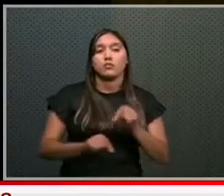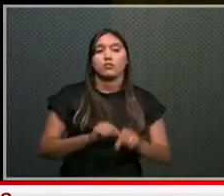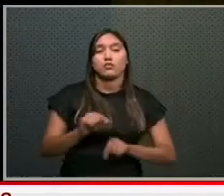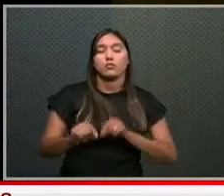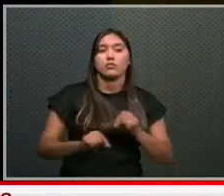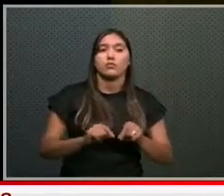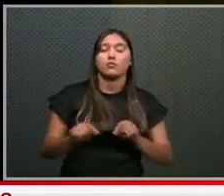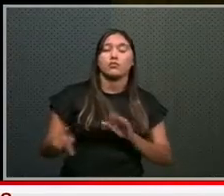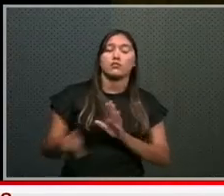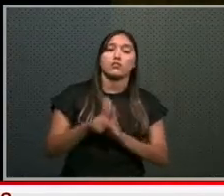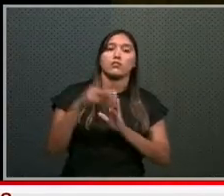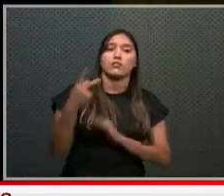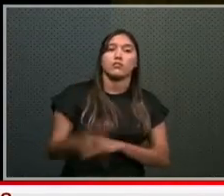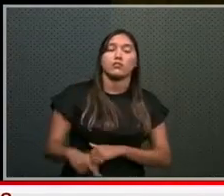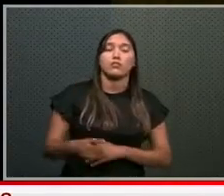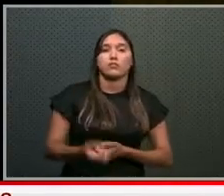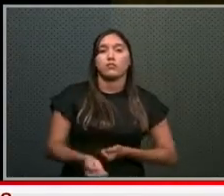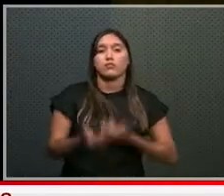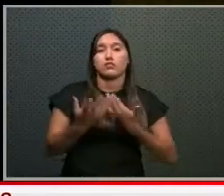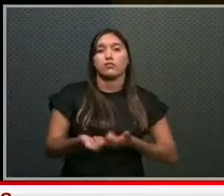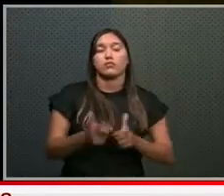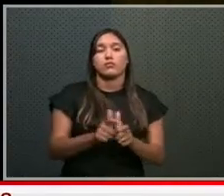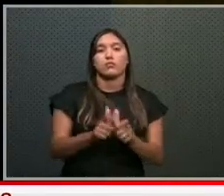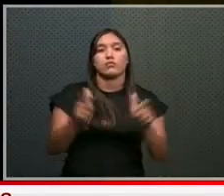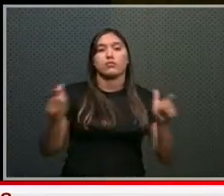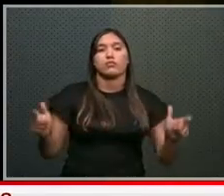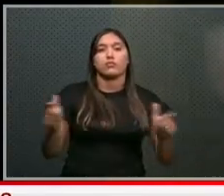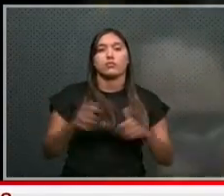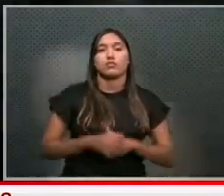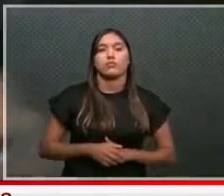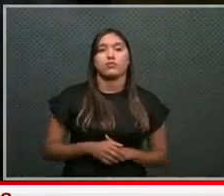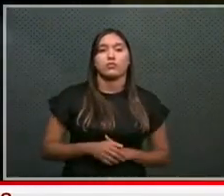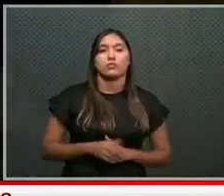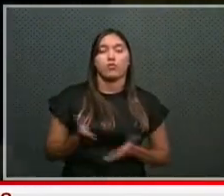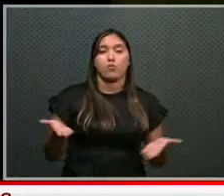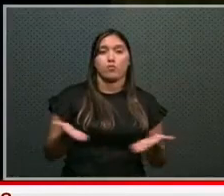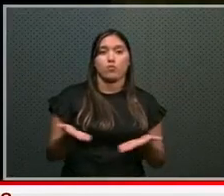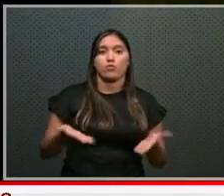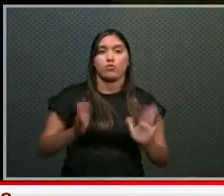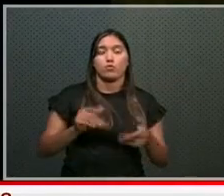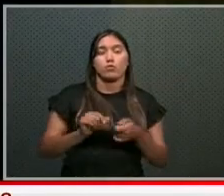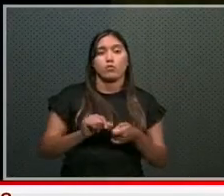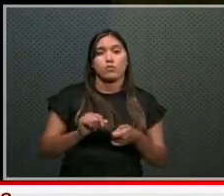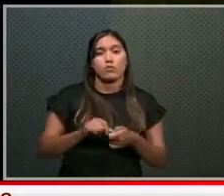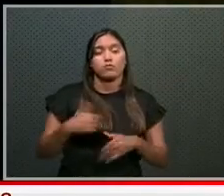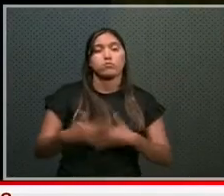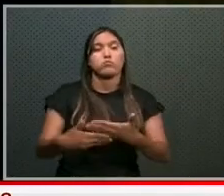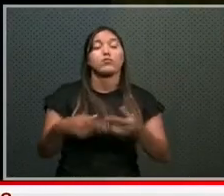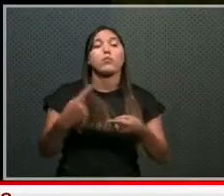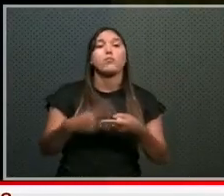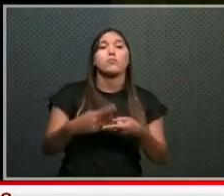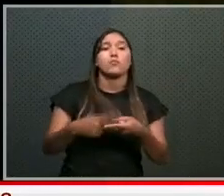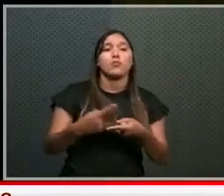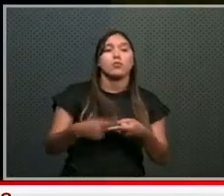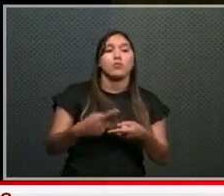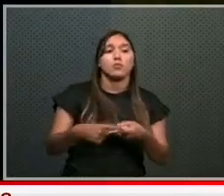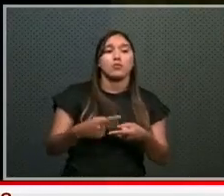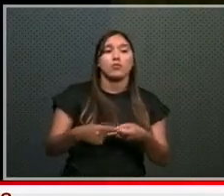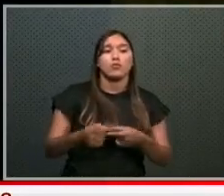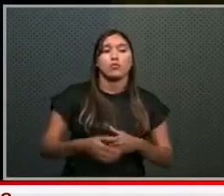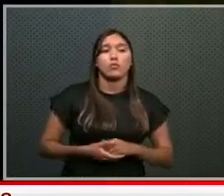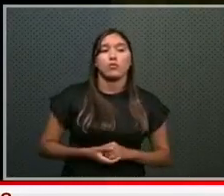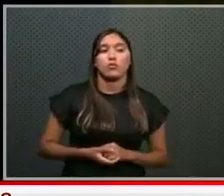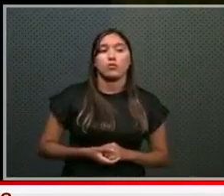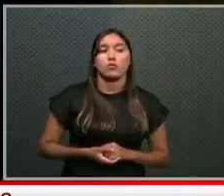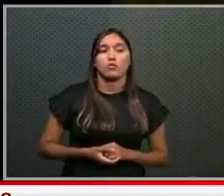manejar para ter produção maior né hoje já se faz isso né mas nós avançamos